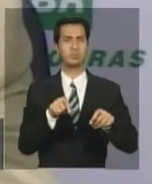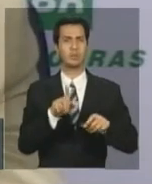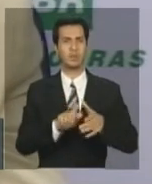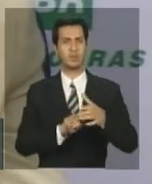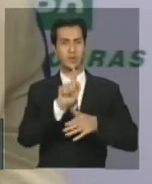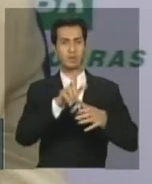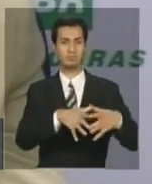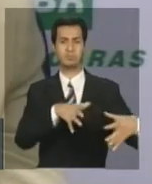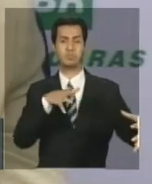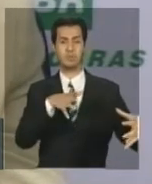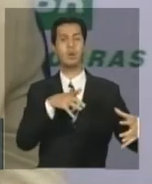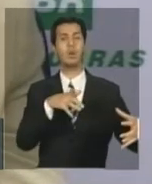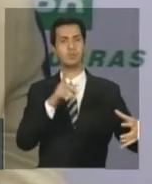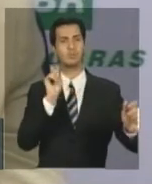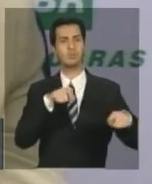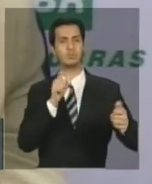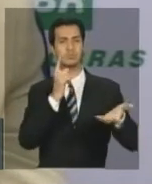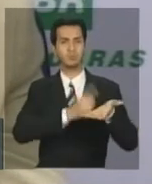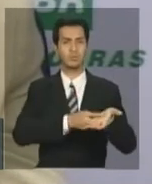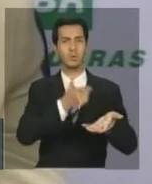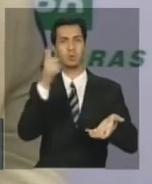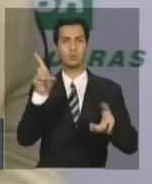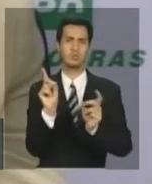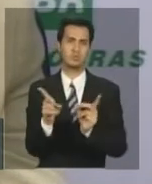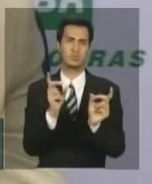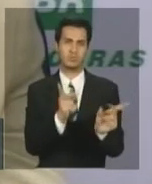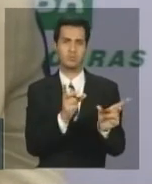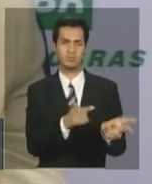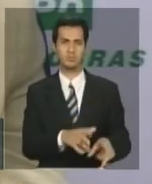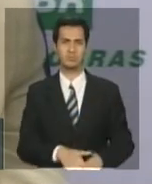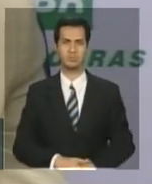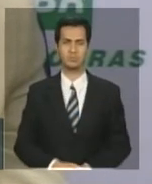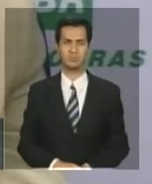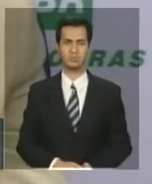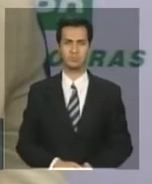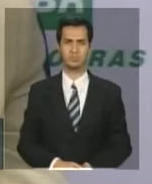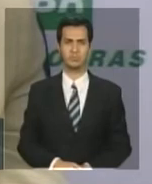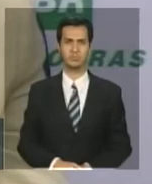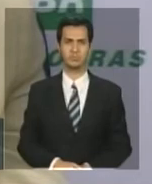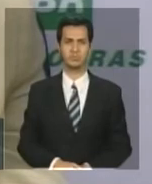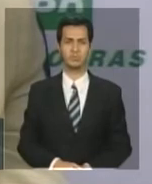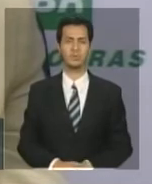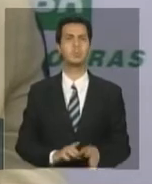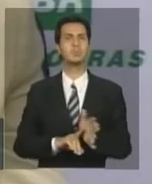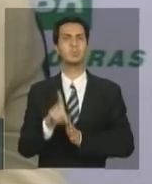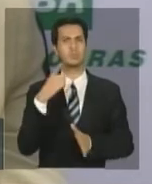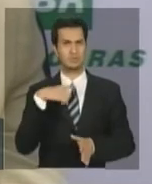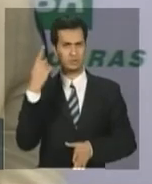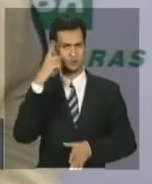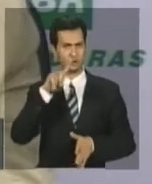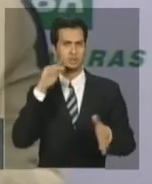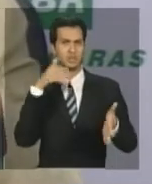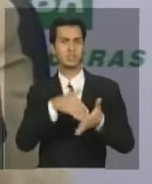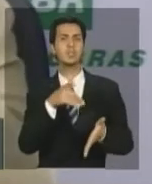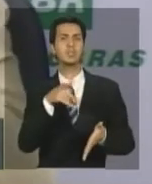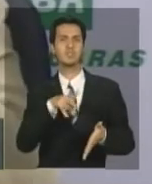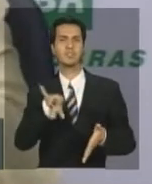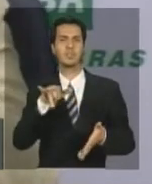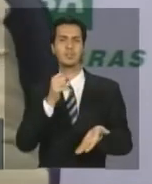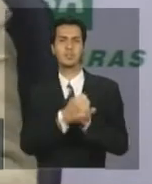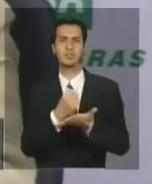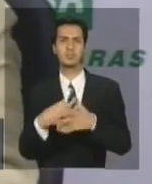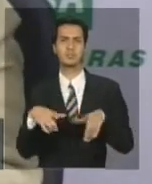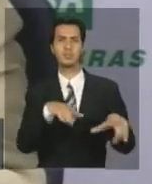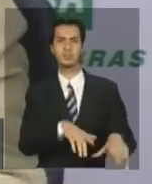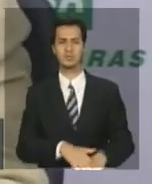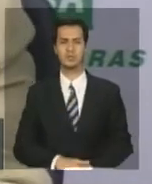a participação em outros leilões. Previsão para essa licença desse quarto terminal? Olha, essa licença, como eu não sei qual é a data